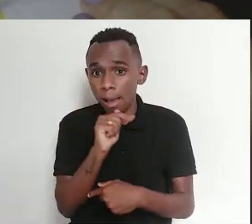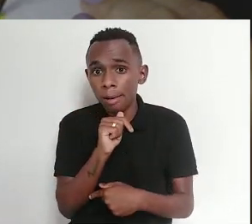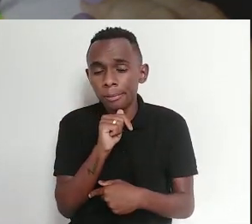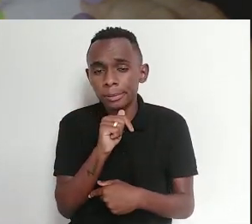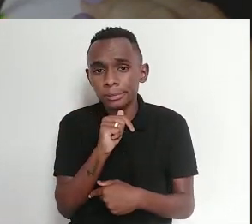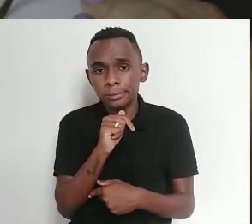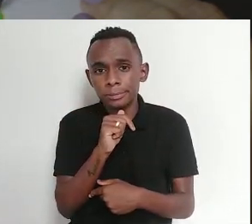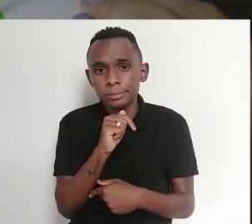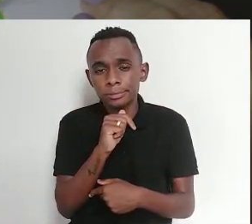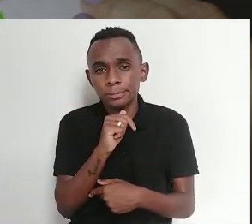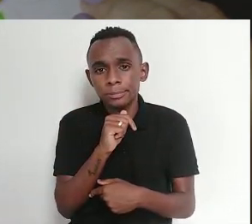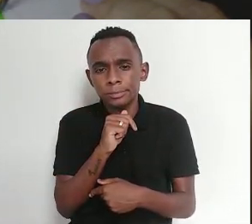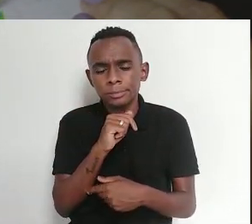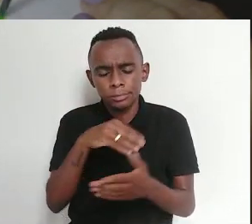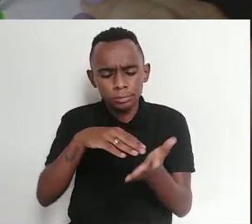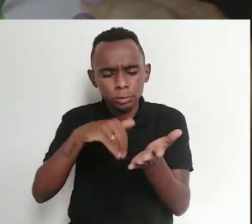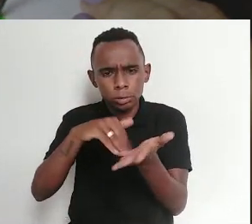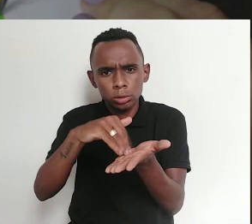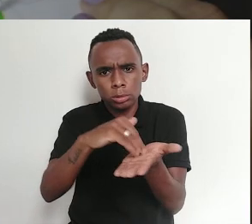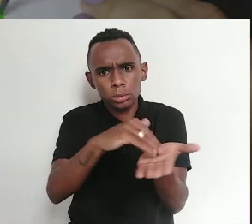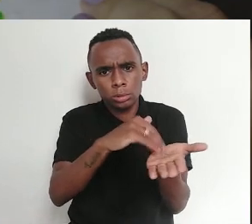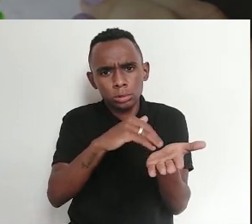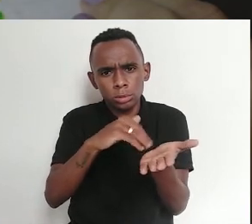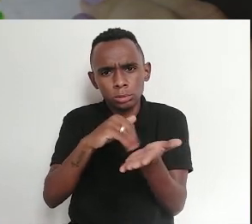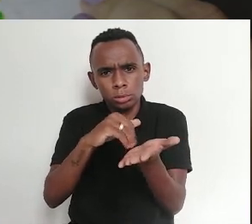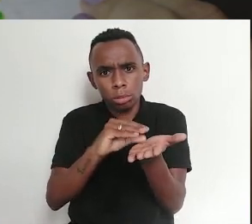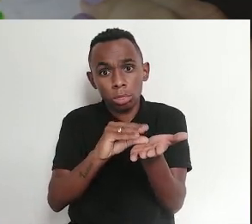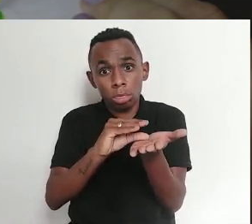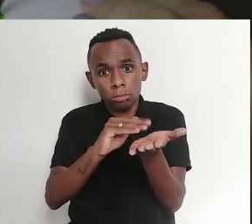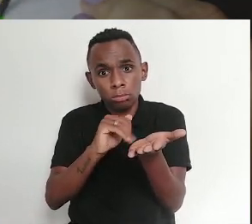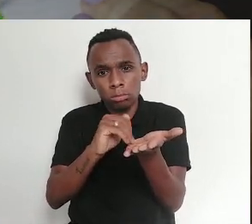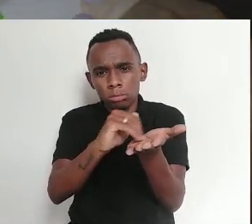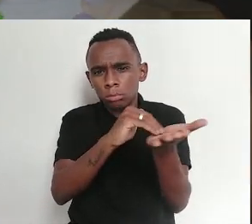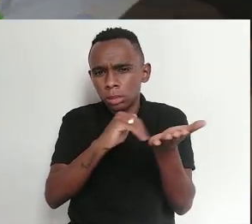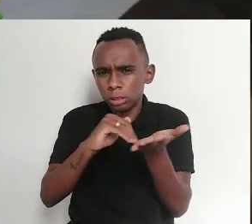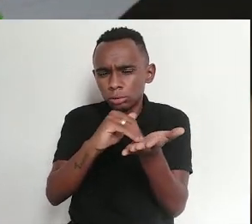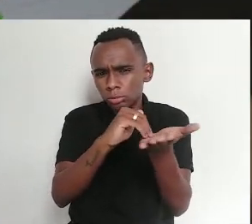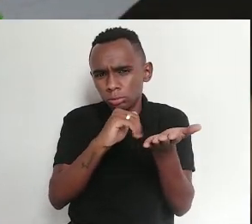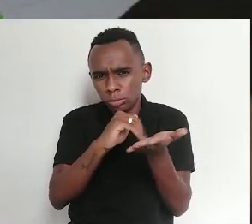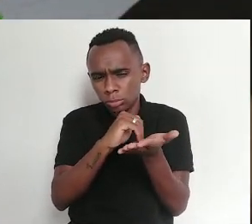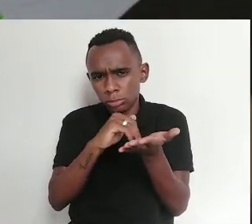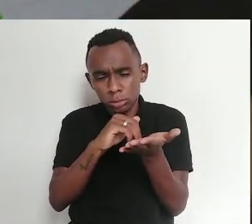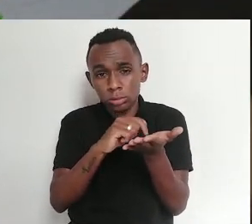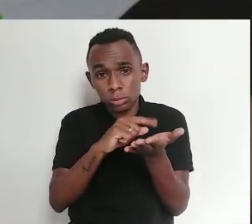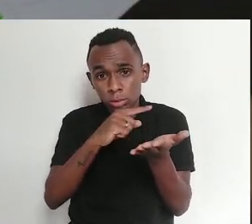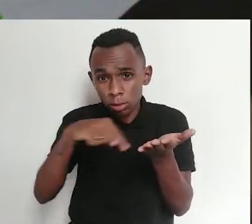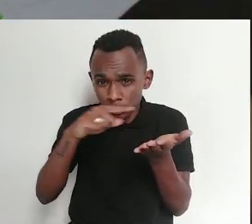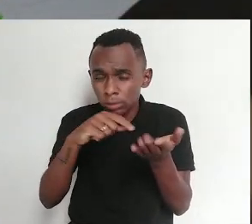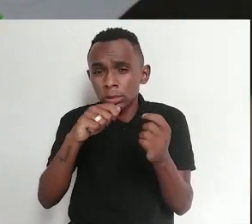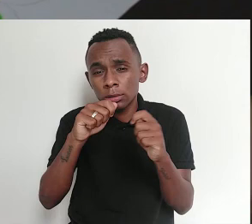Olha aqui, eu retiro o excesso que eu deixei. E aí vocês vão fazendo